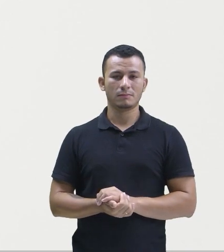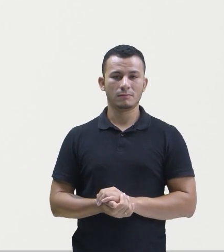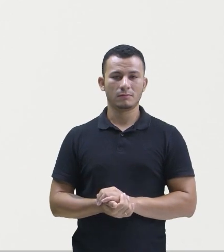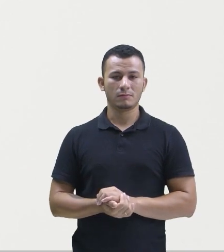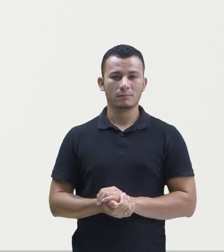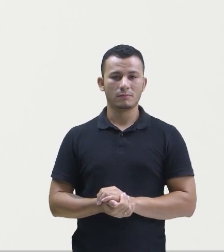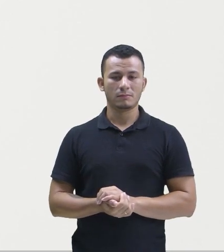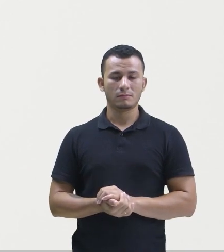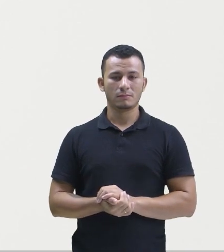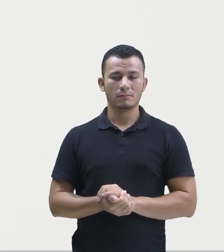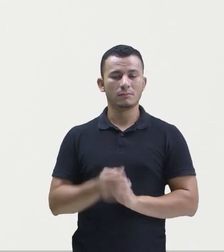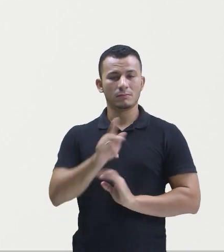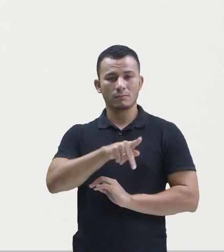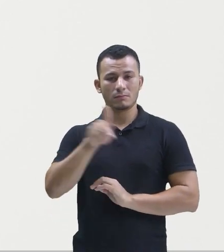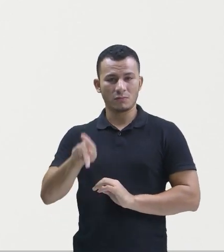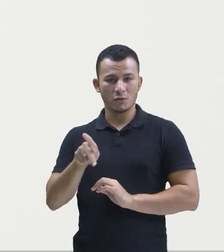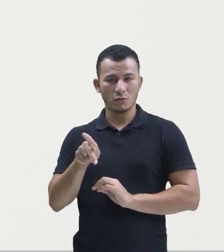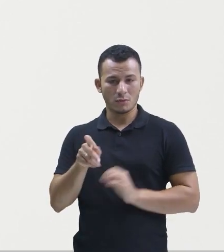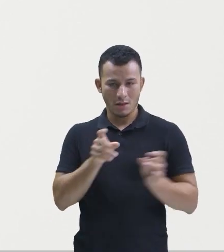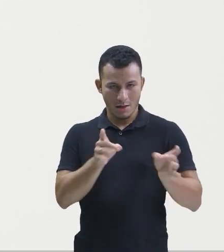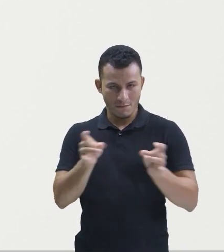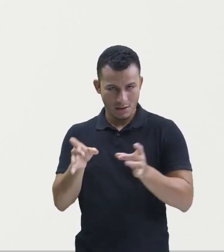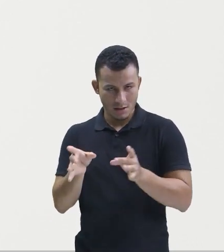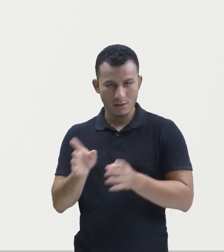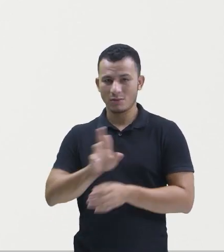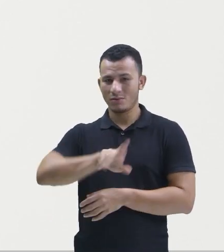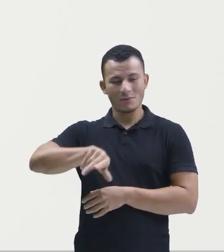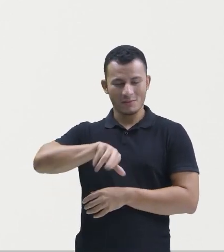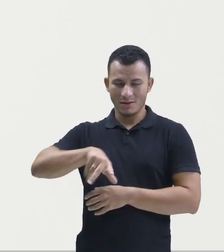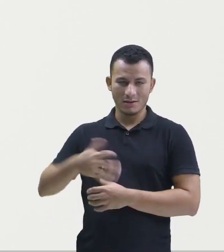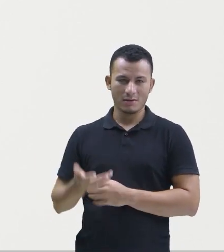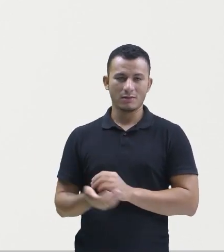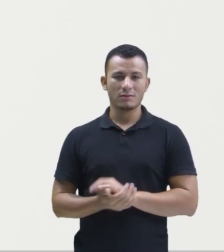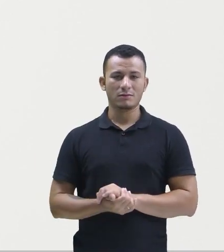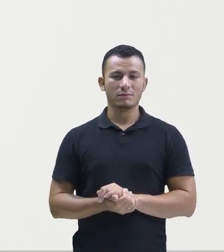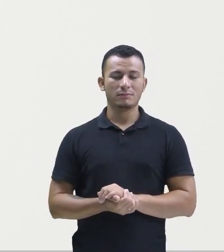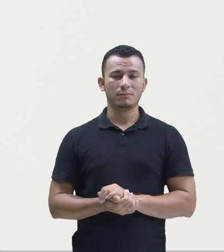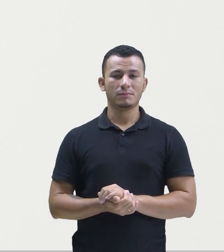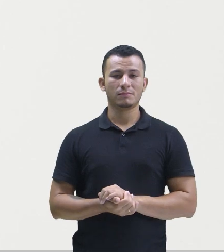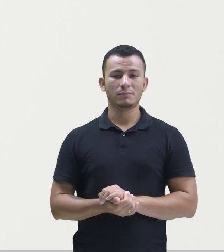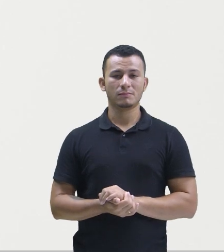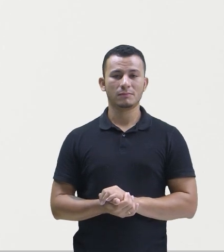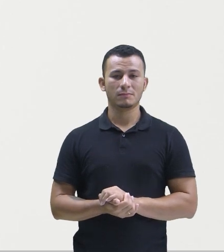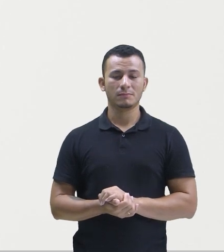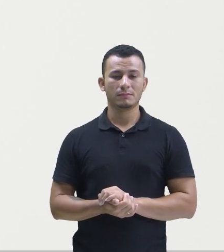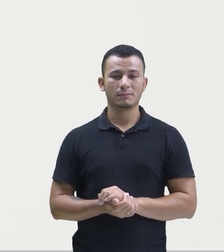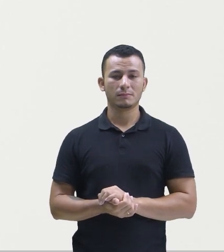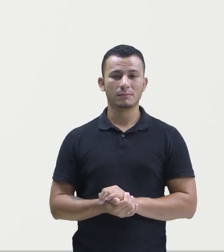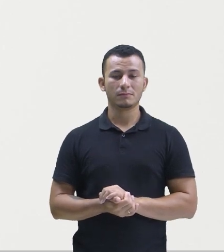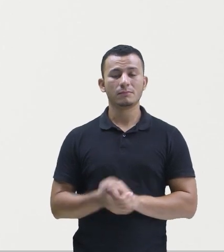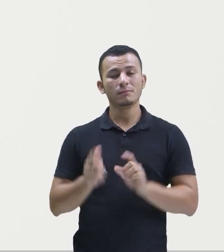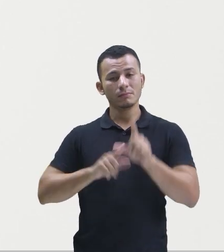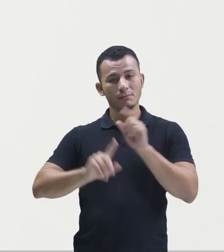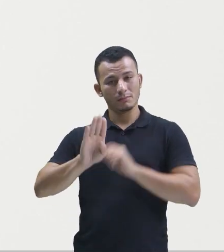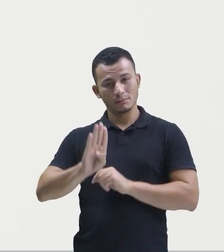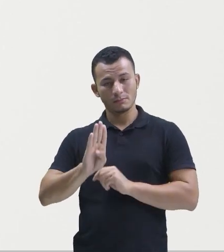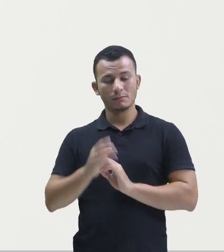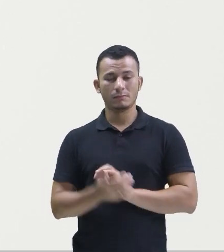professor, ele não está vendendo frutas. Vamos lá para outra letra. A letra B.